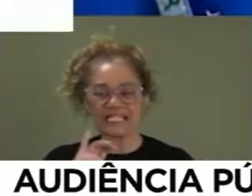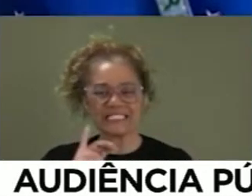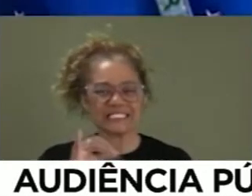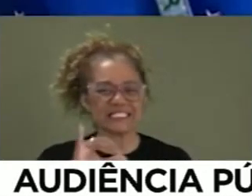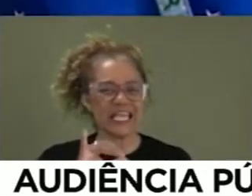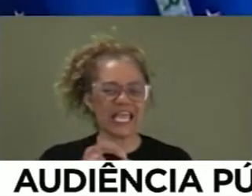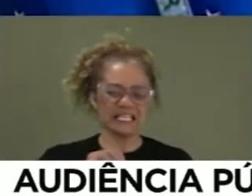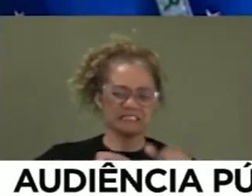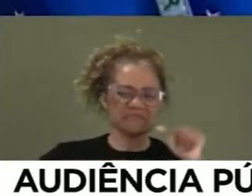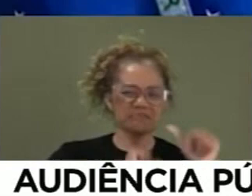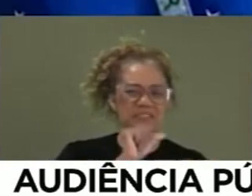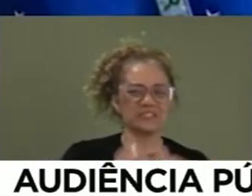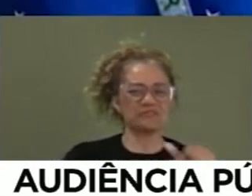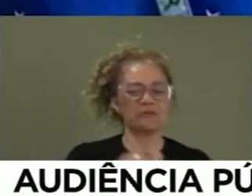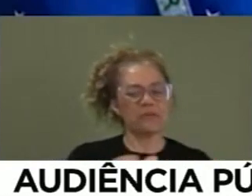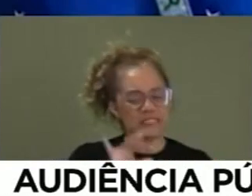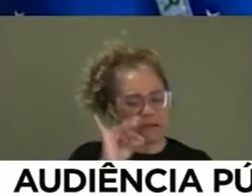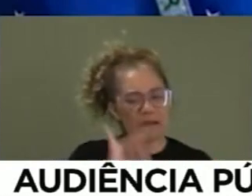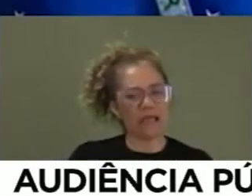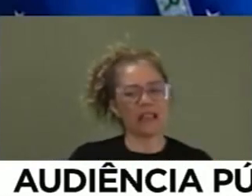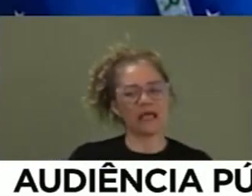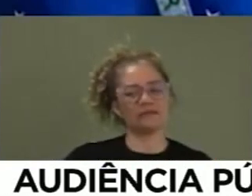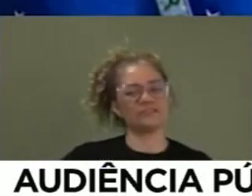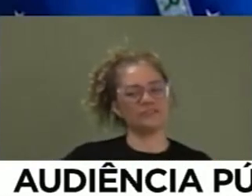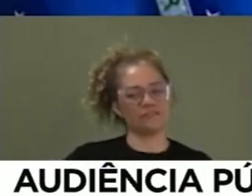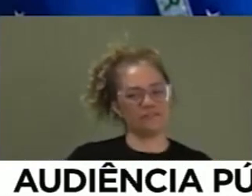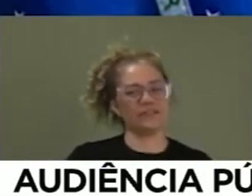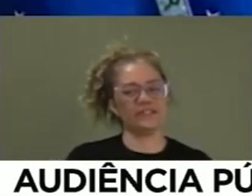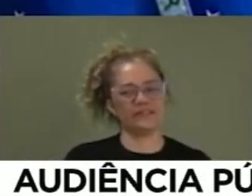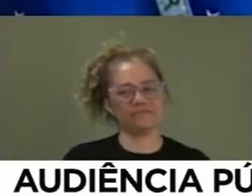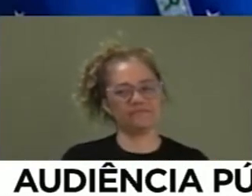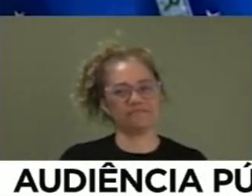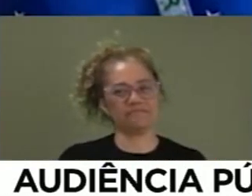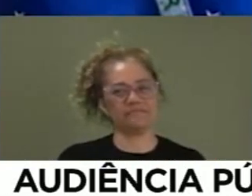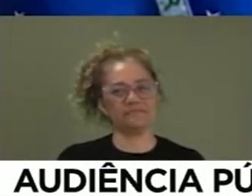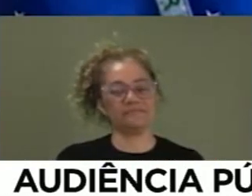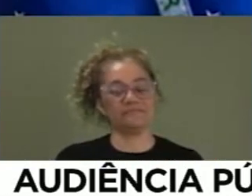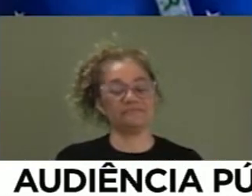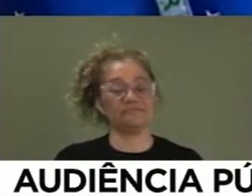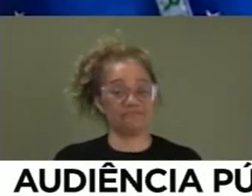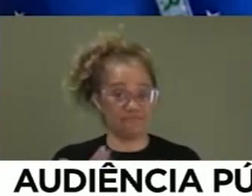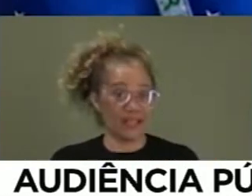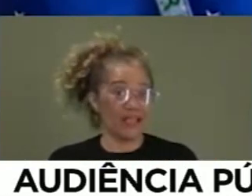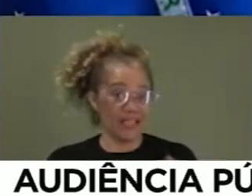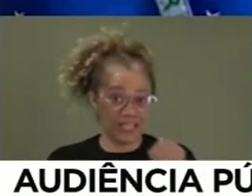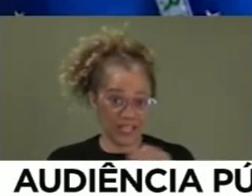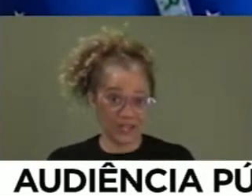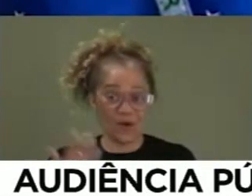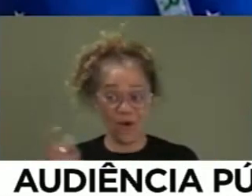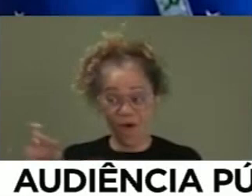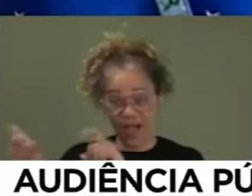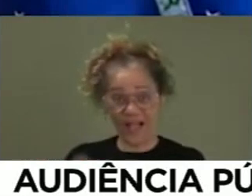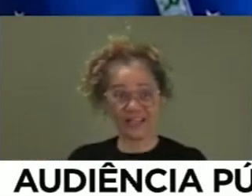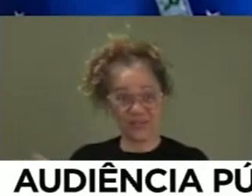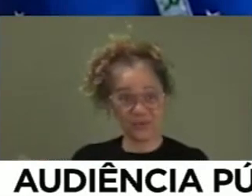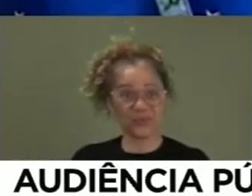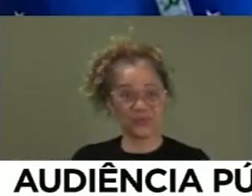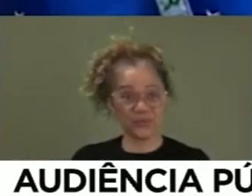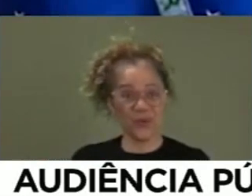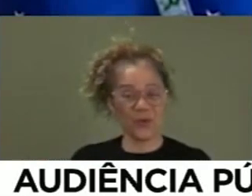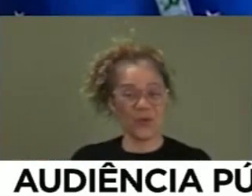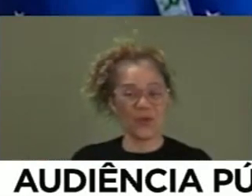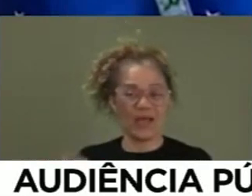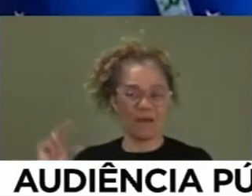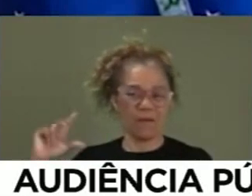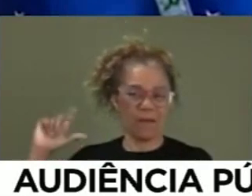às transformações da realidade da vida real. Foi assim que criou a agricultura